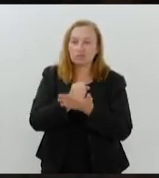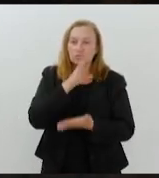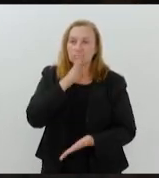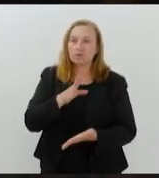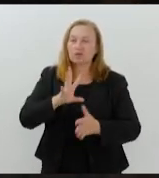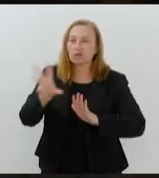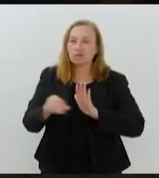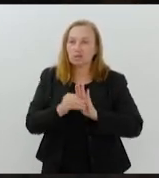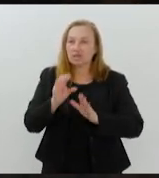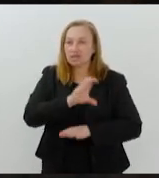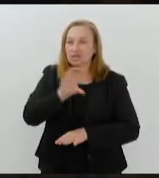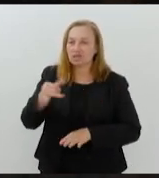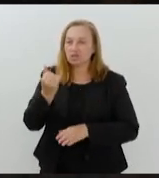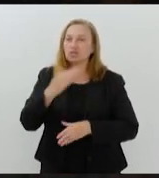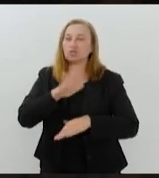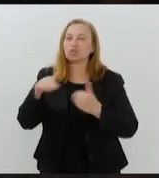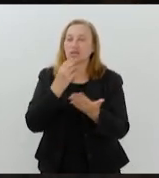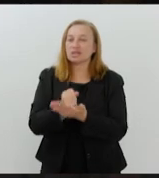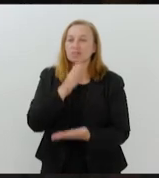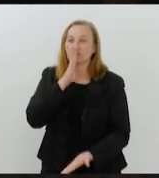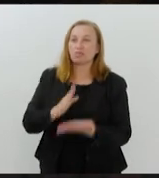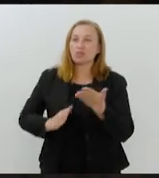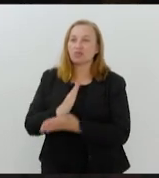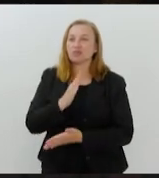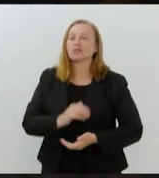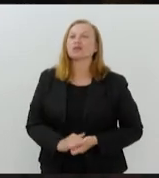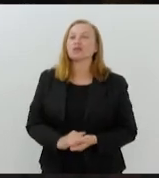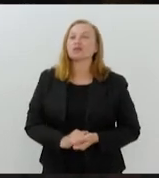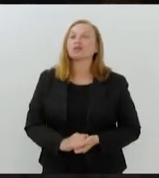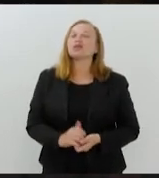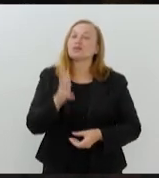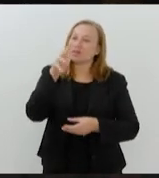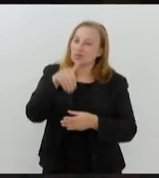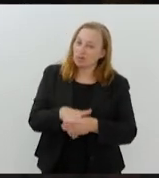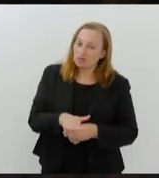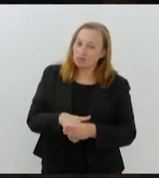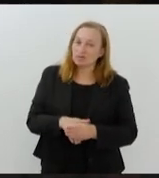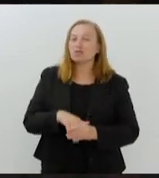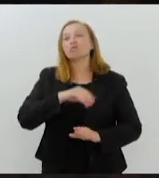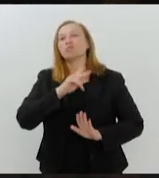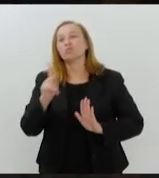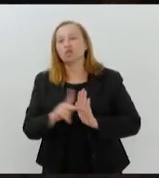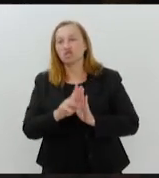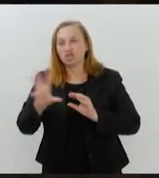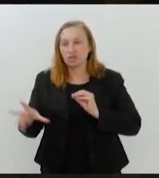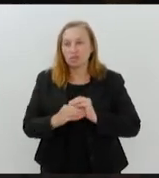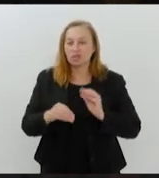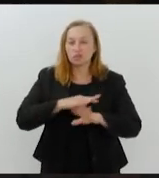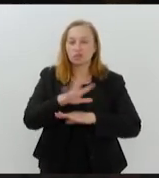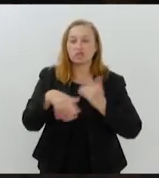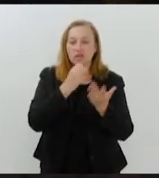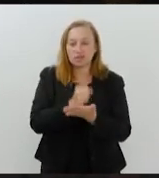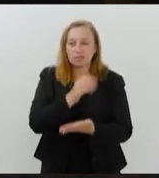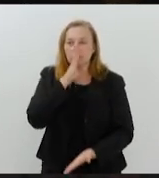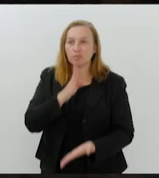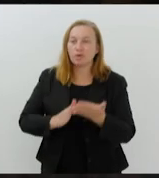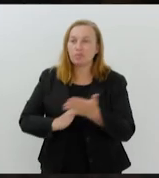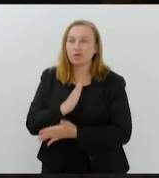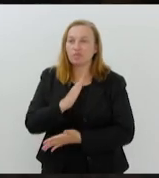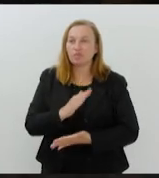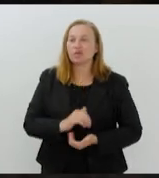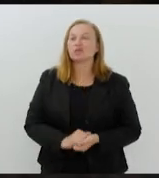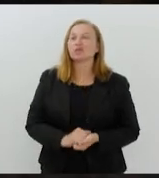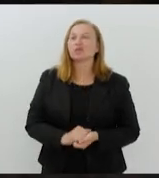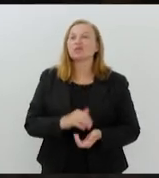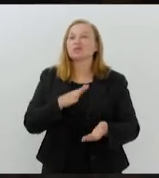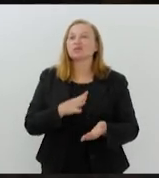emenda da CCJ. Senhores que aprovam, permaneçam como estão, aprovado. Em votação, projeto assim emendado, senhores que aprovam, permaneçam como estão, aprovado. Vai a